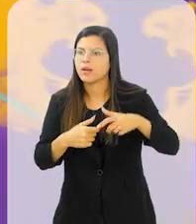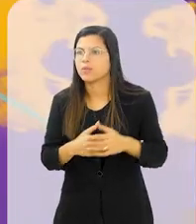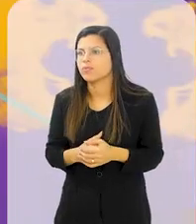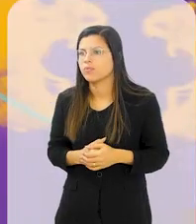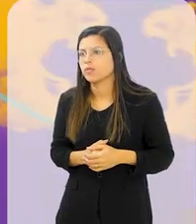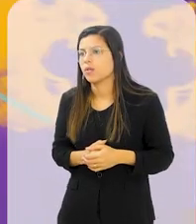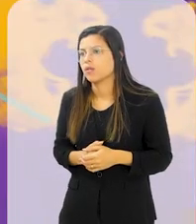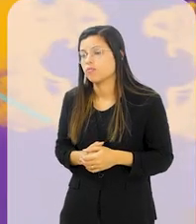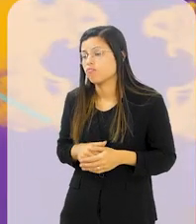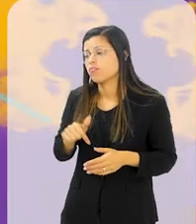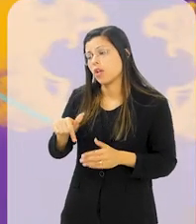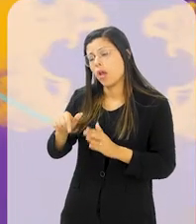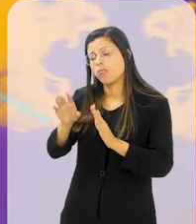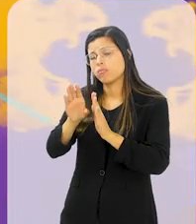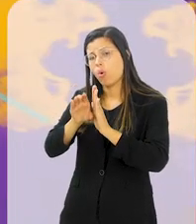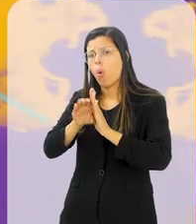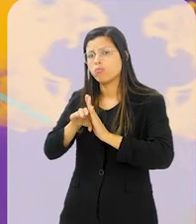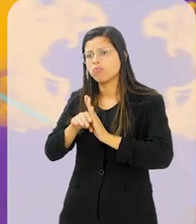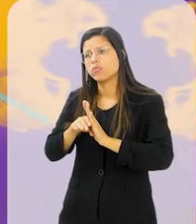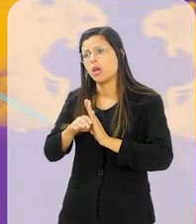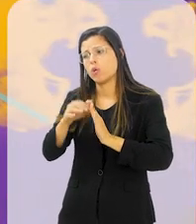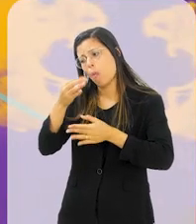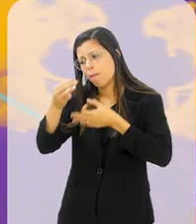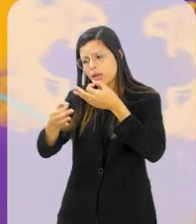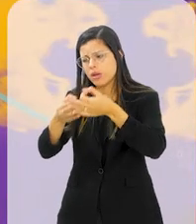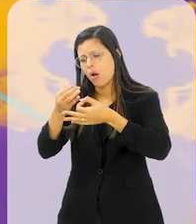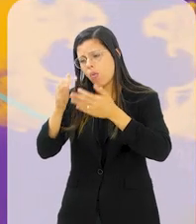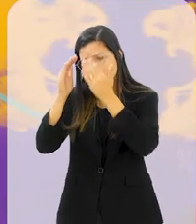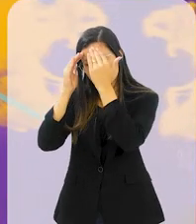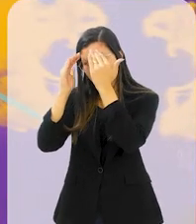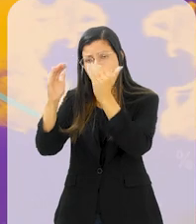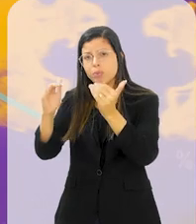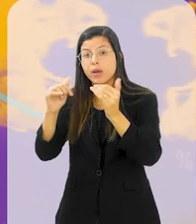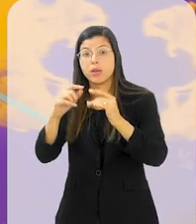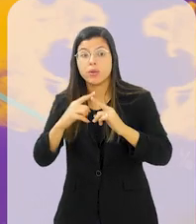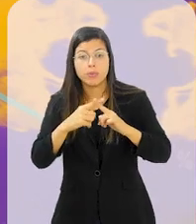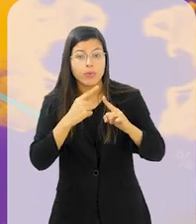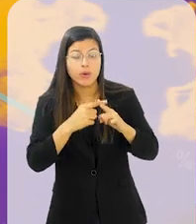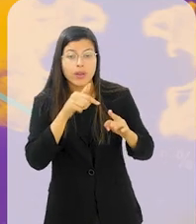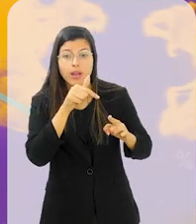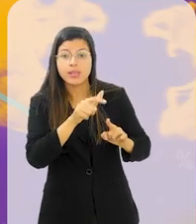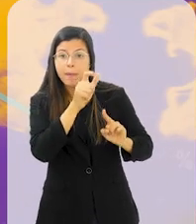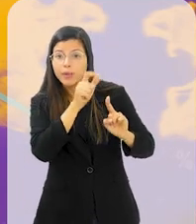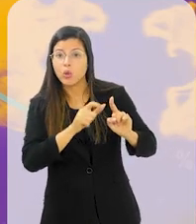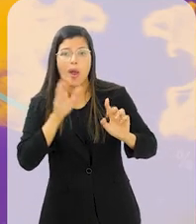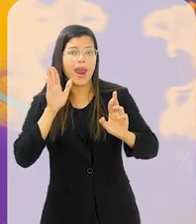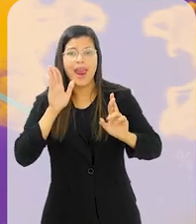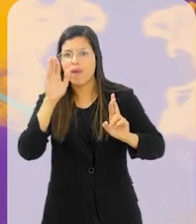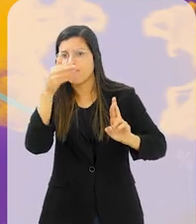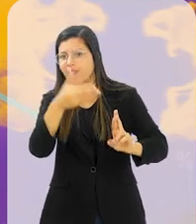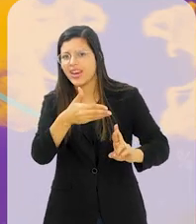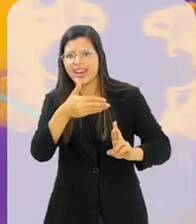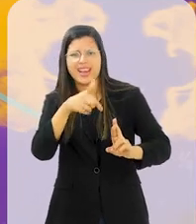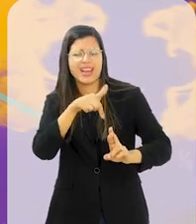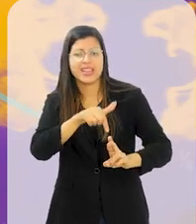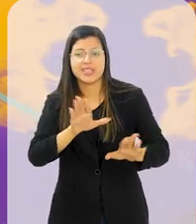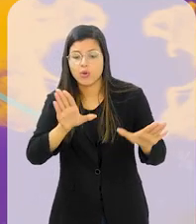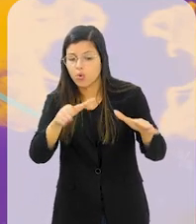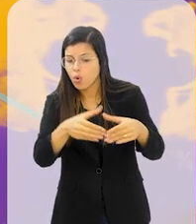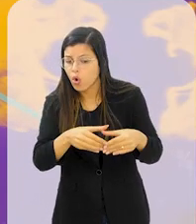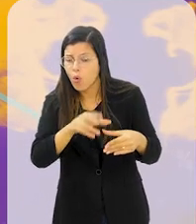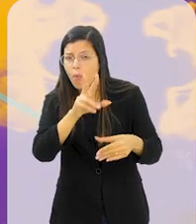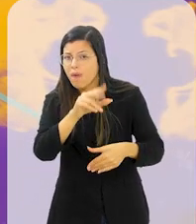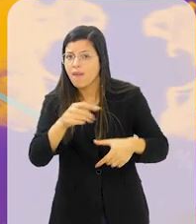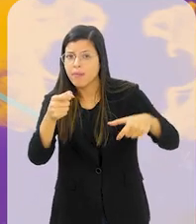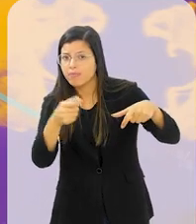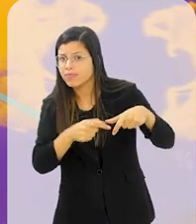pênalti. É um conceito, eu respeito esse conceito. Porque esse cara foi a referência do jogo, esse cara é a referência da equipe. Mas, vai